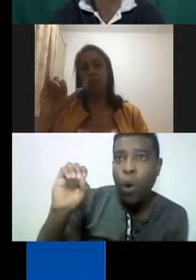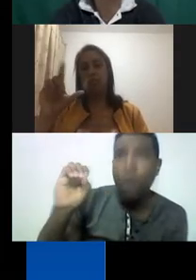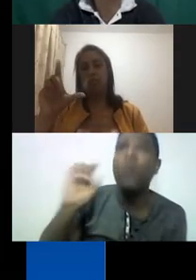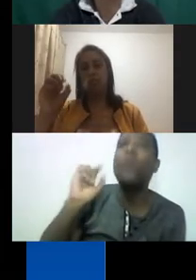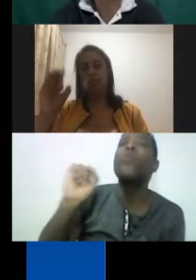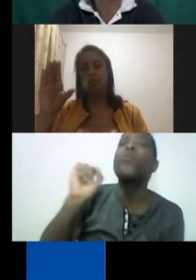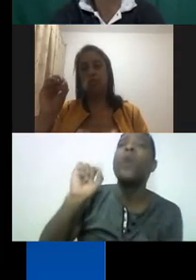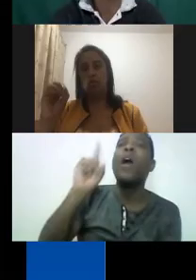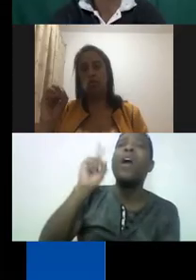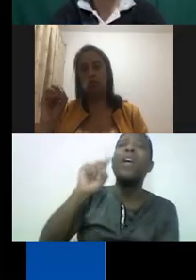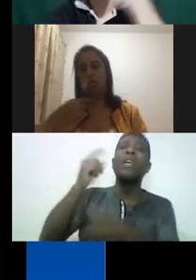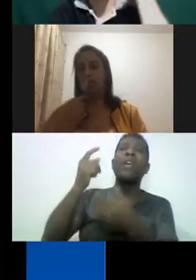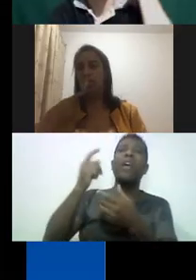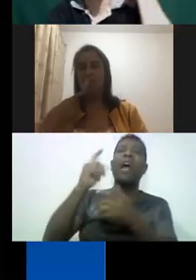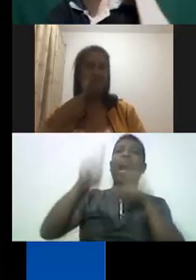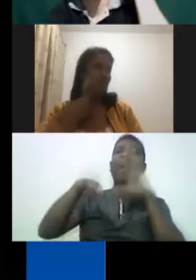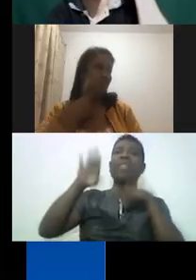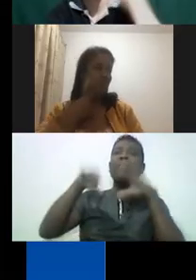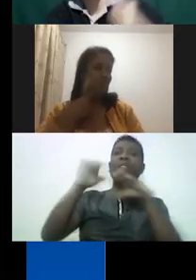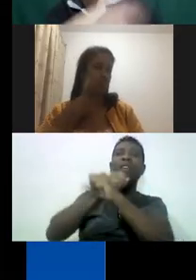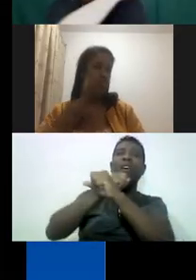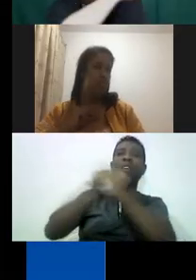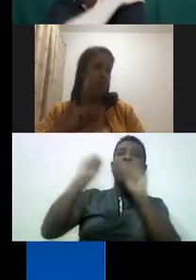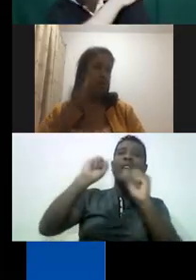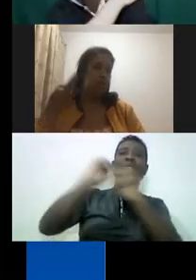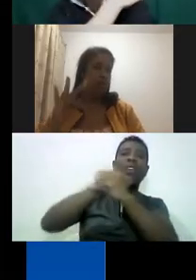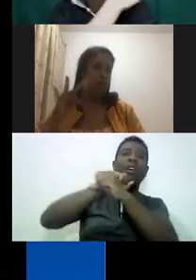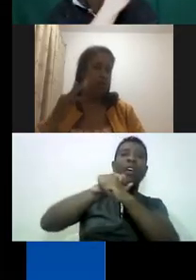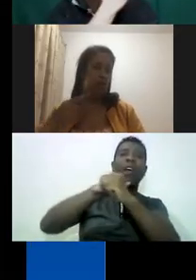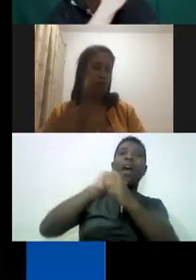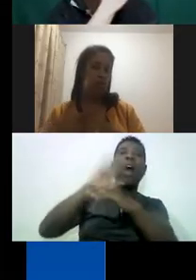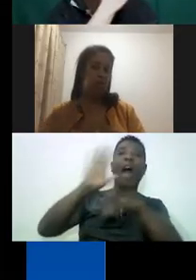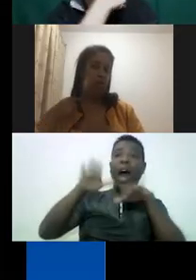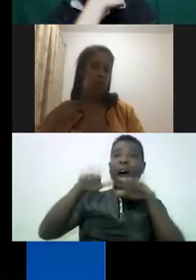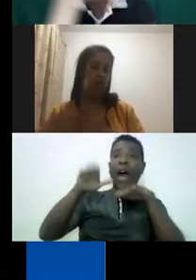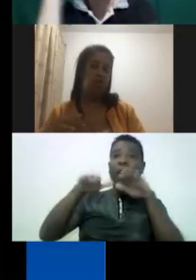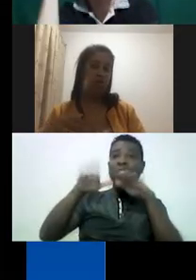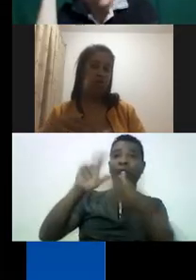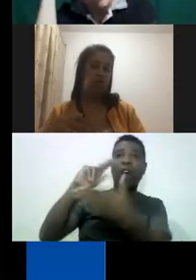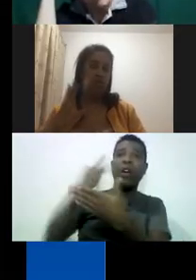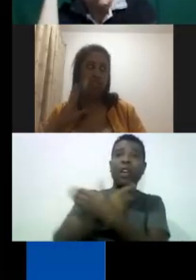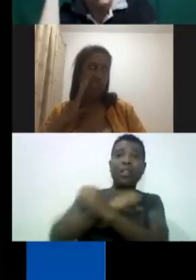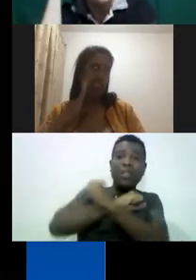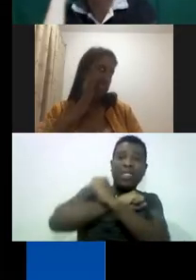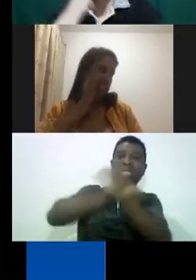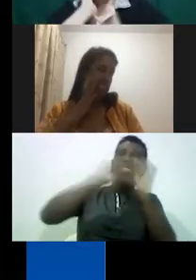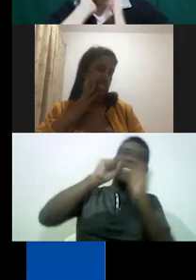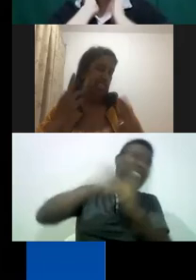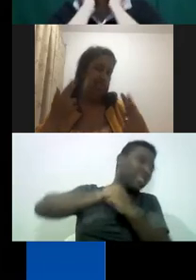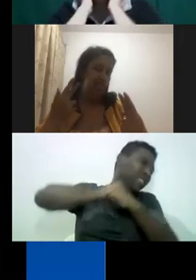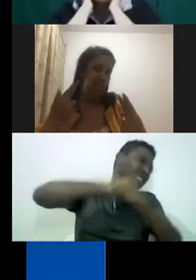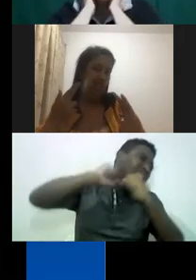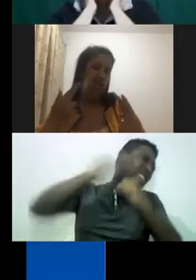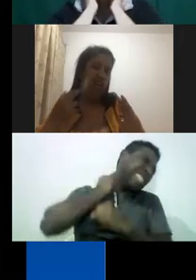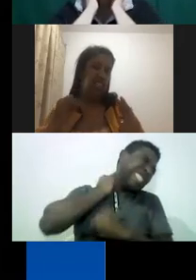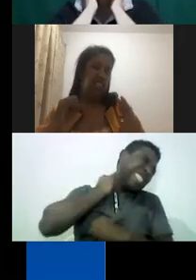dor porque está alongando o músculo. Então, torcicolo, inclina e roda para o mesmo lado do pescoço. E aí, a pessoa,